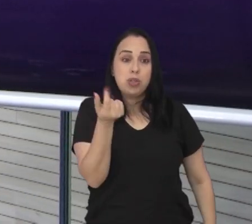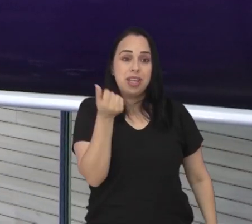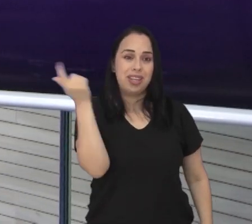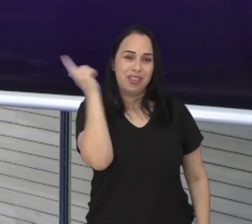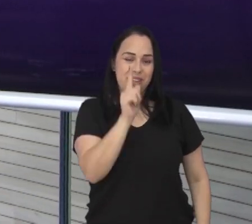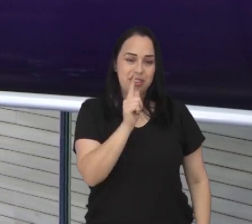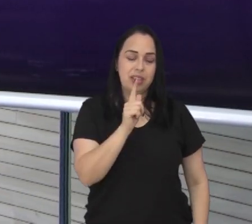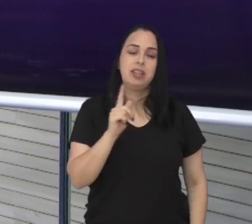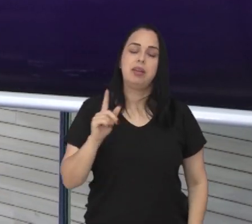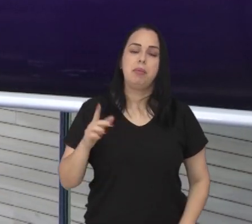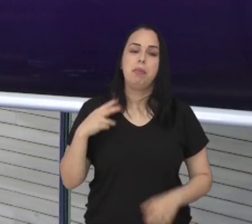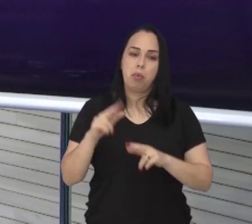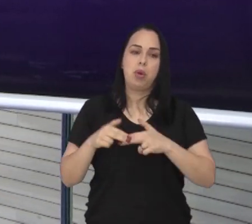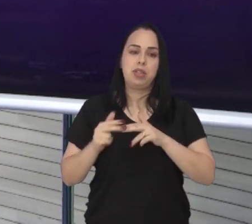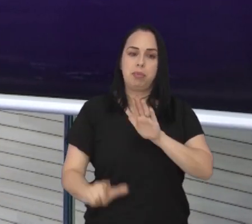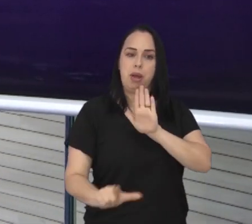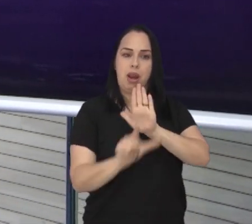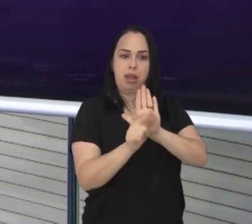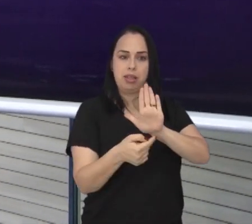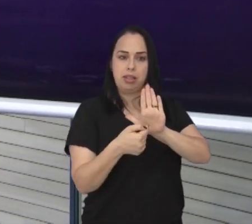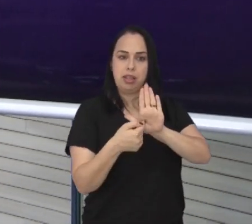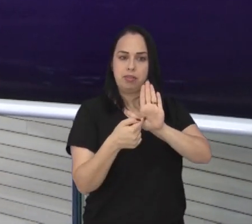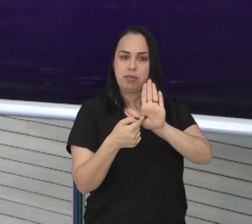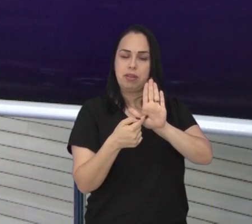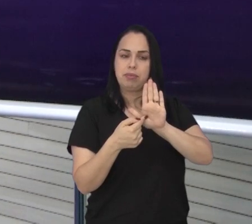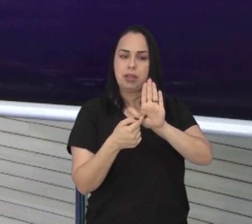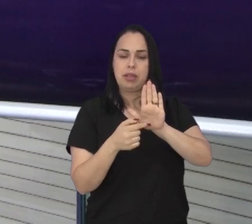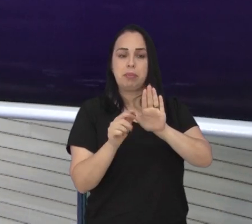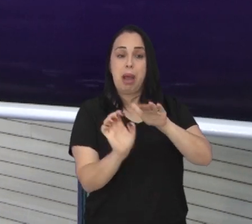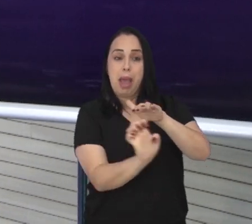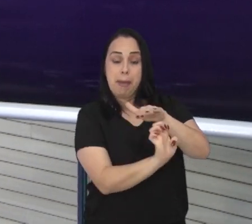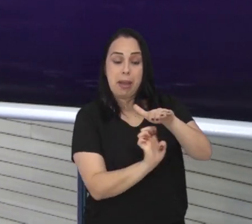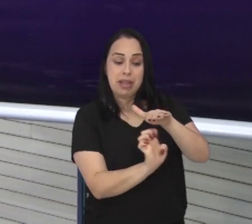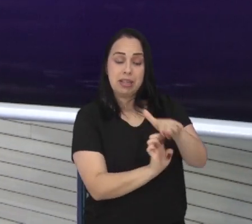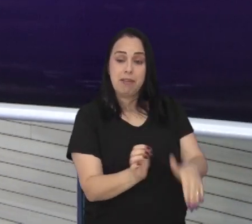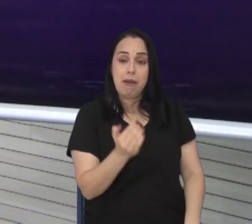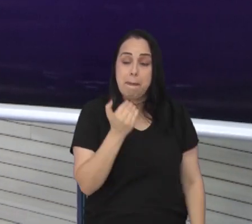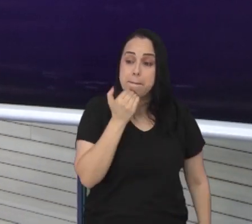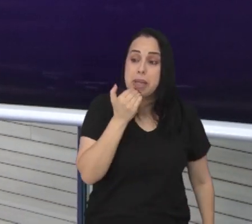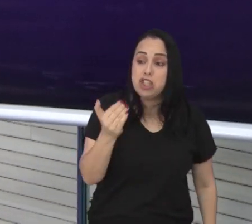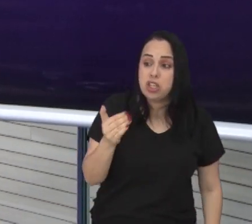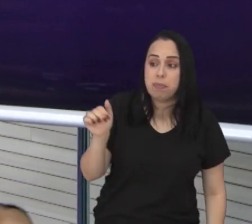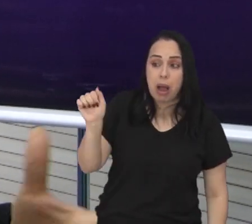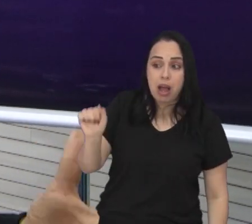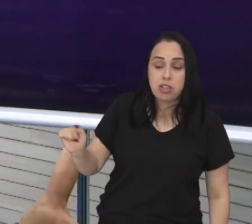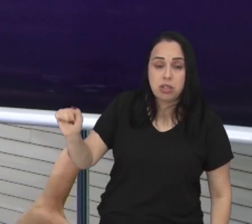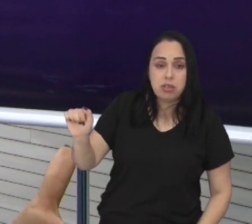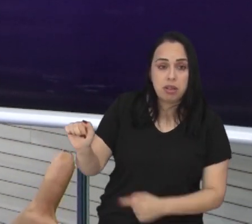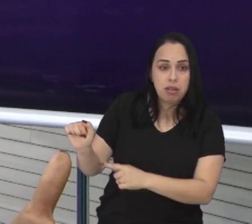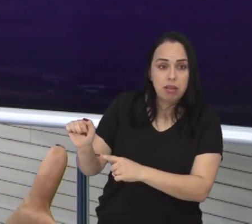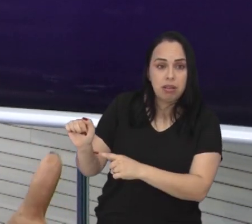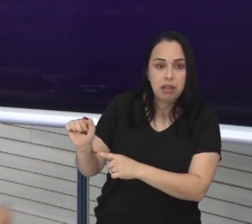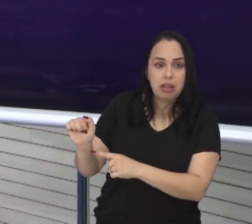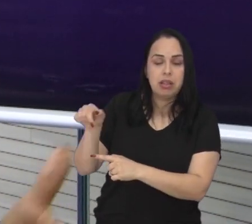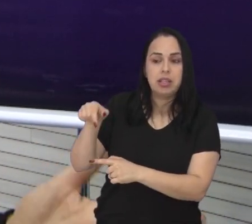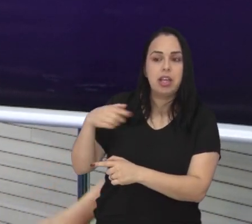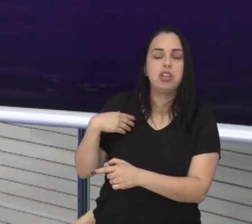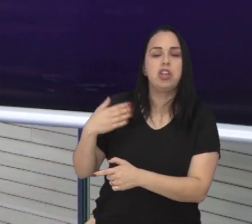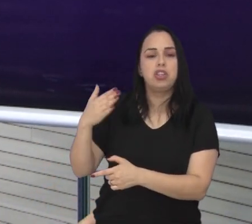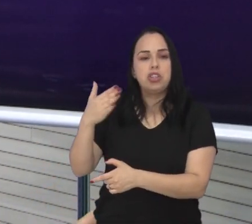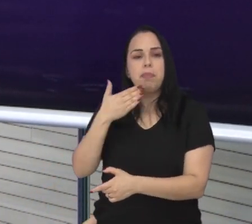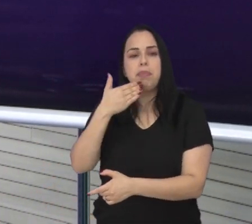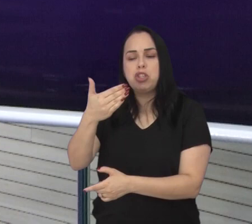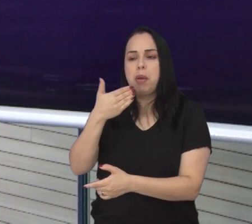aquele trabalho e a gente tem essa lei para poder criar um fundo quando uma empresa for pedir para anval esses produtos a gente